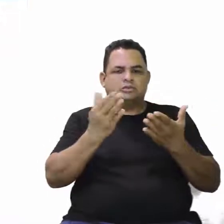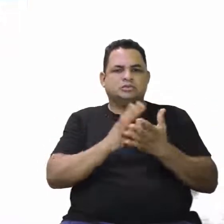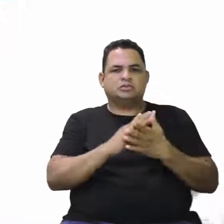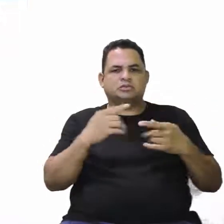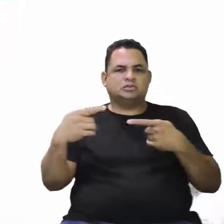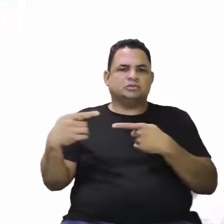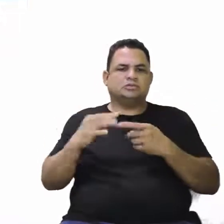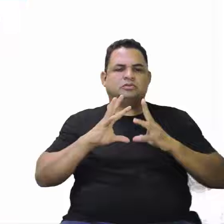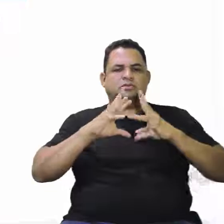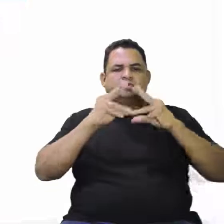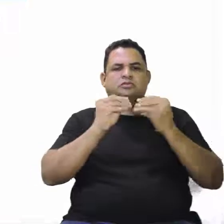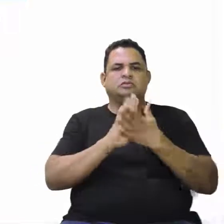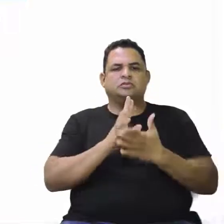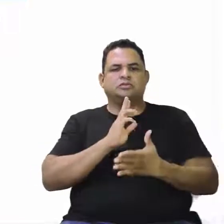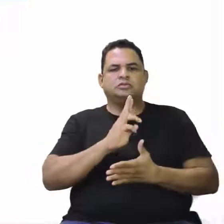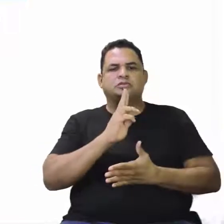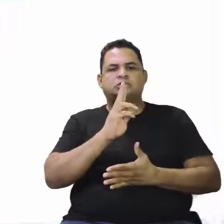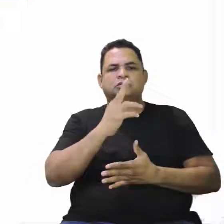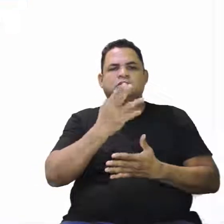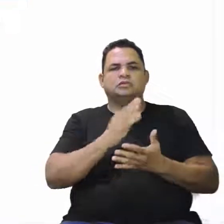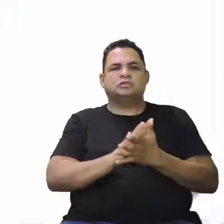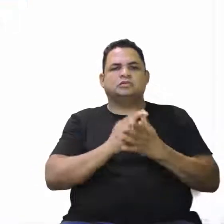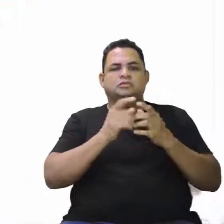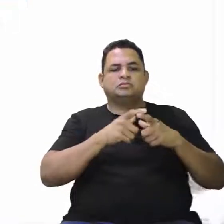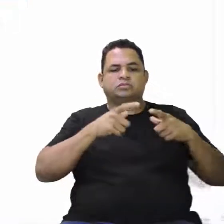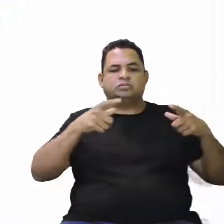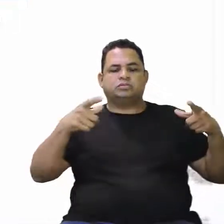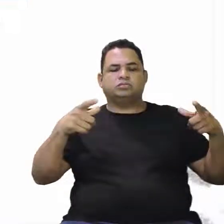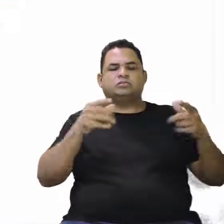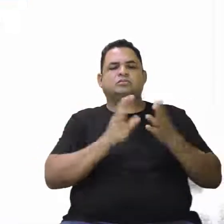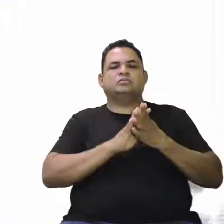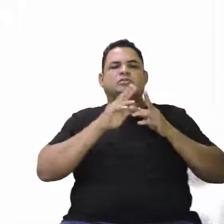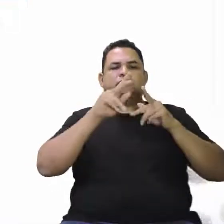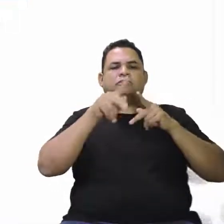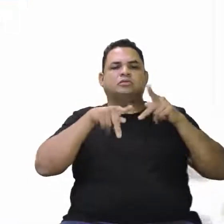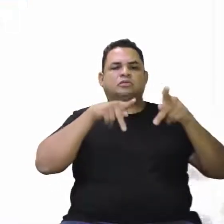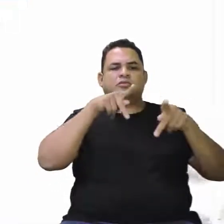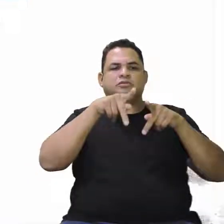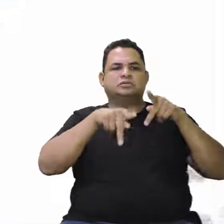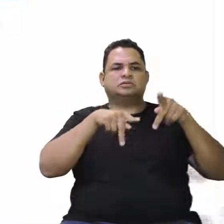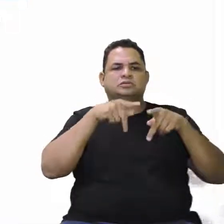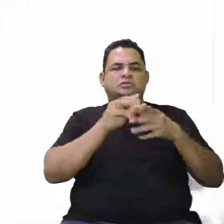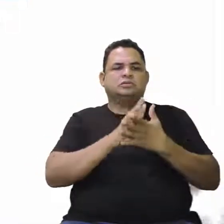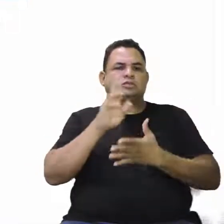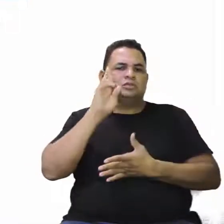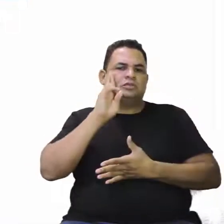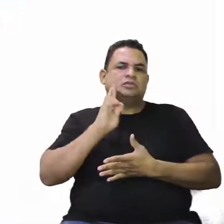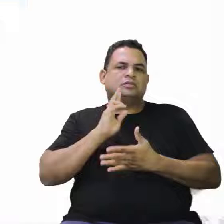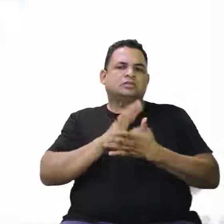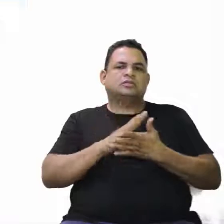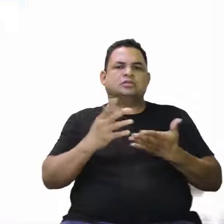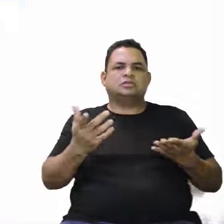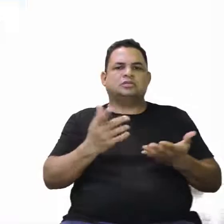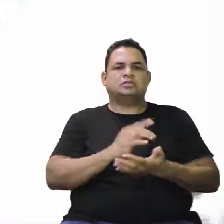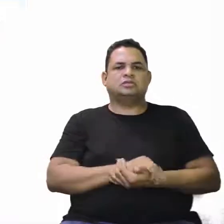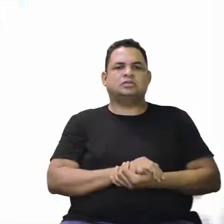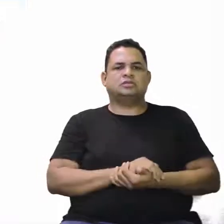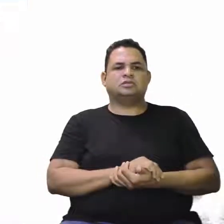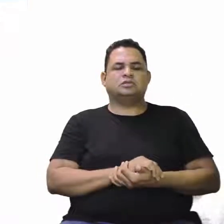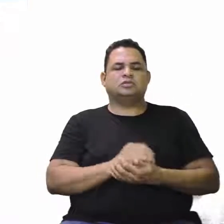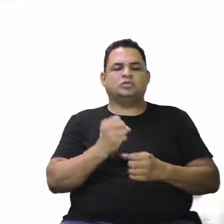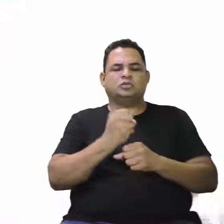relação a todo esse processo de crescimento populacional. Então, Rondônia,